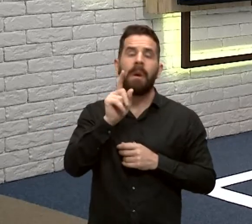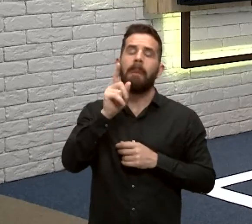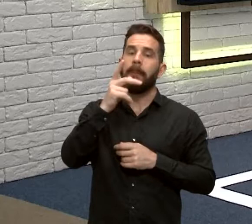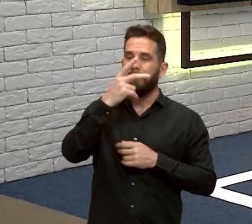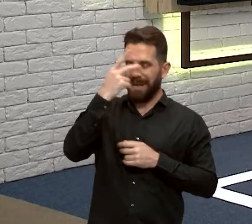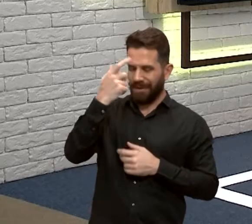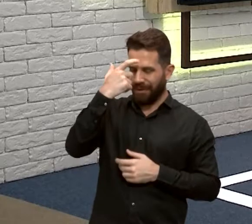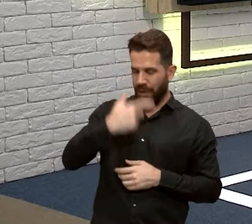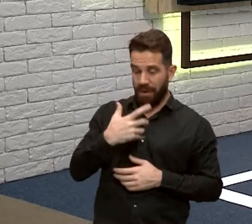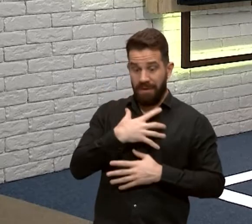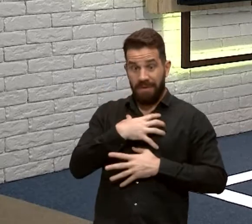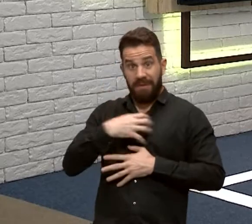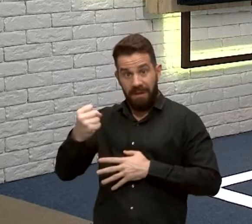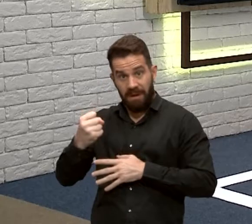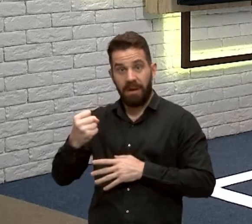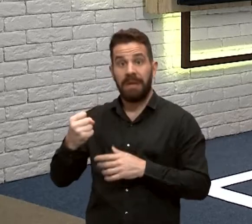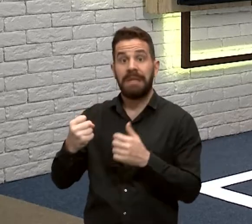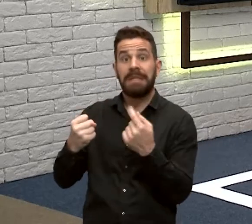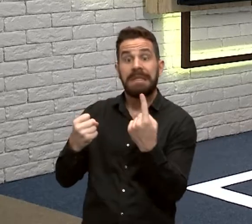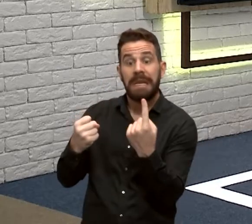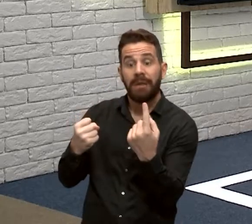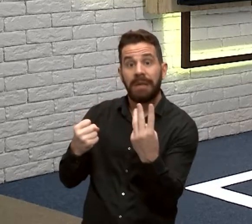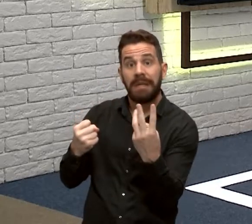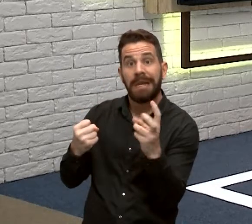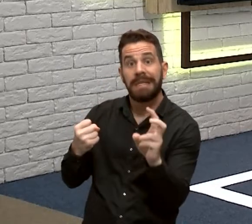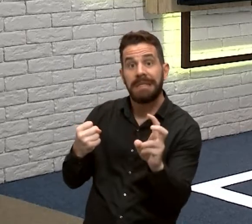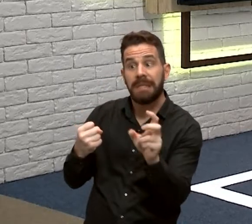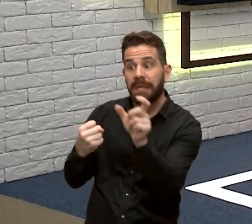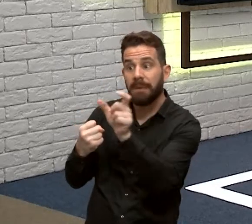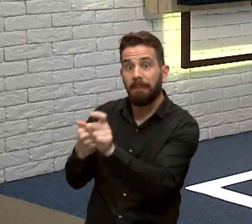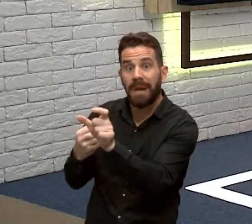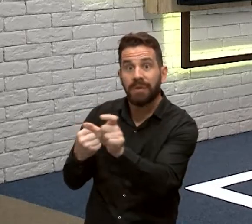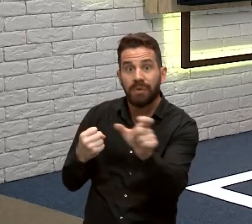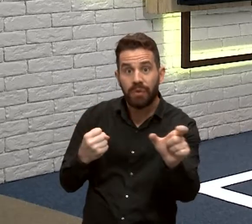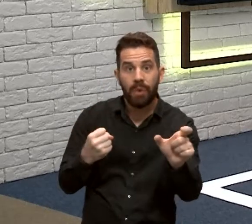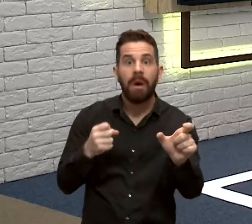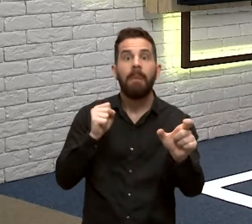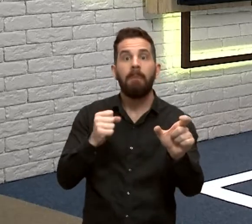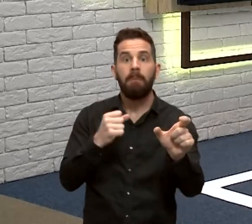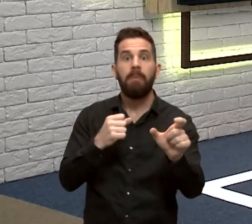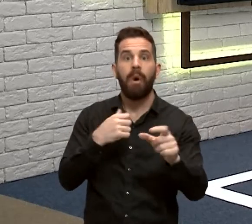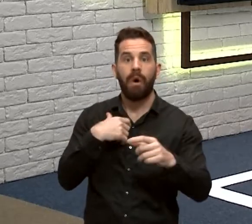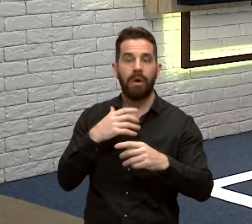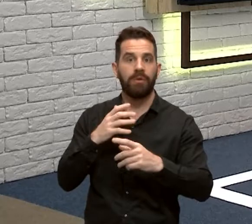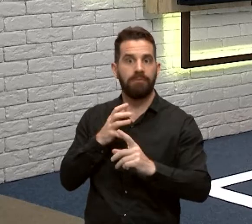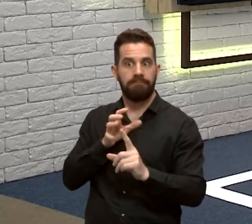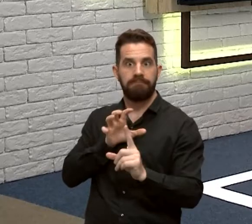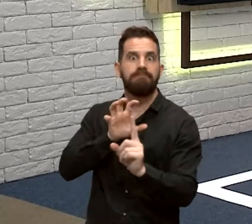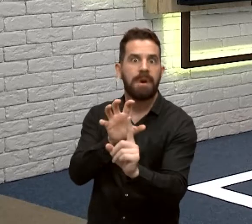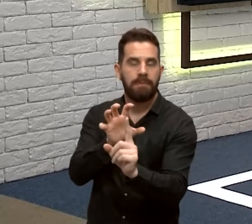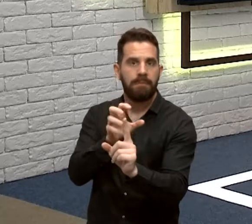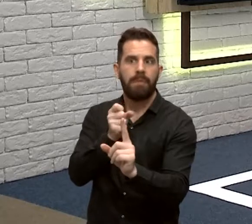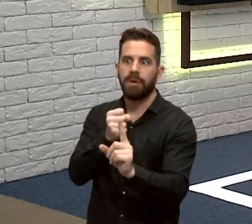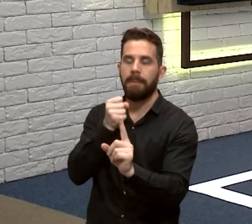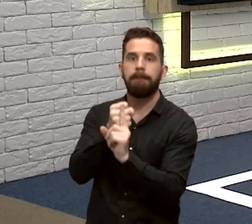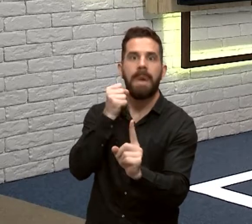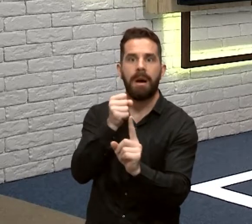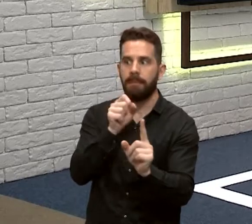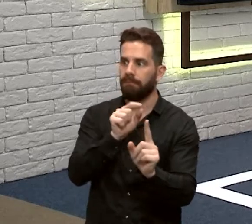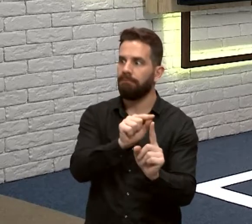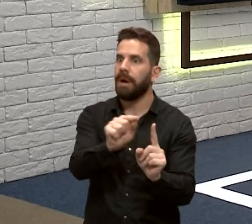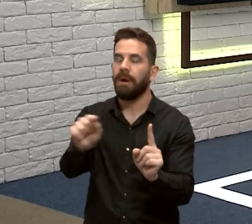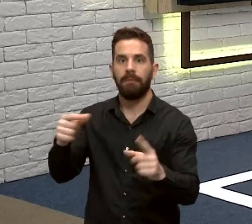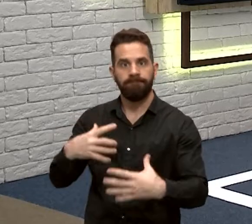outras 135 pessoas próximas podem ser impactadas aí. De que forma que isso acontece? Olha,